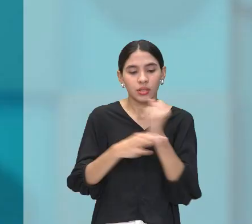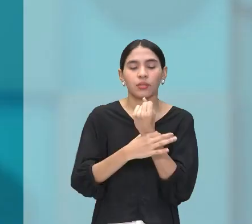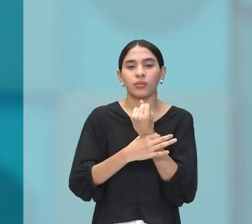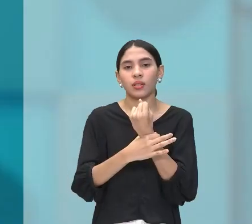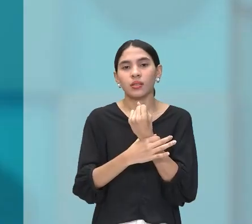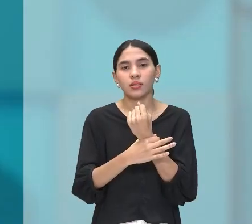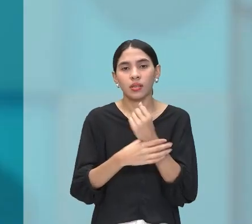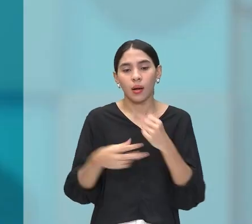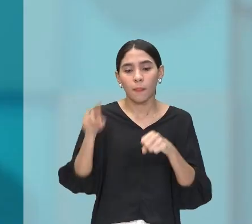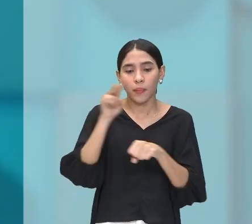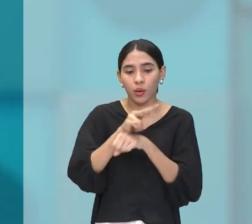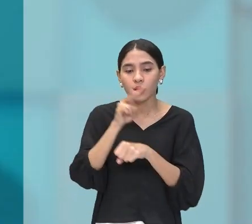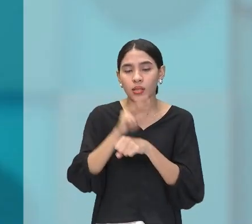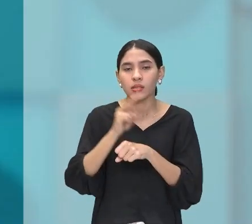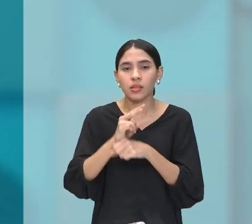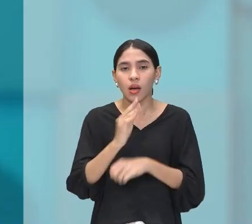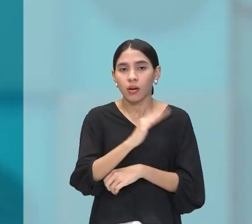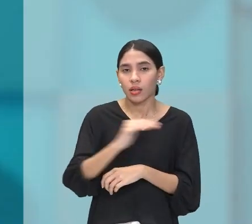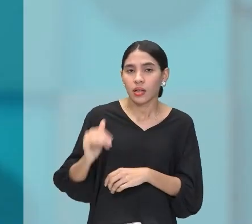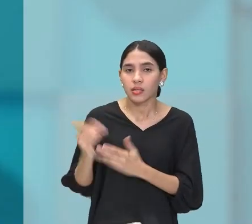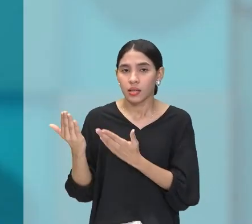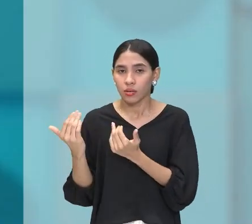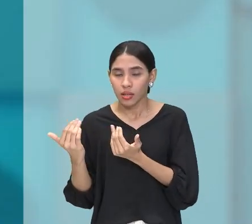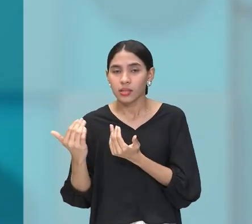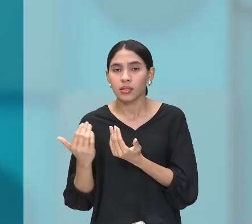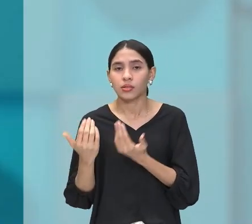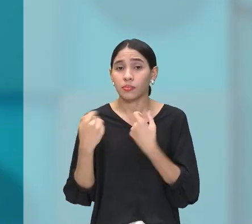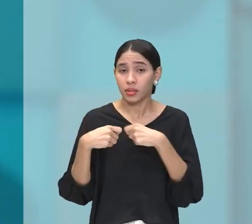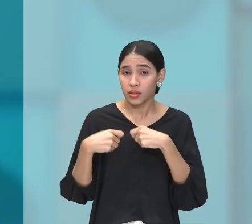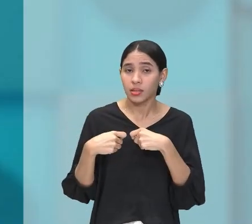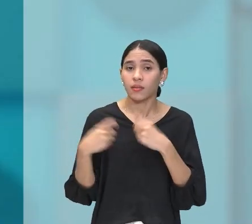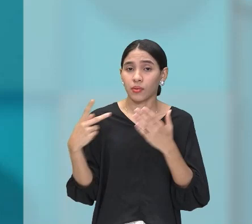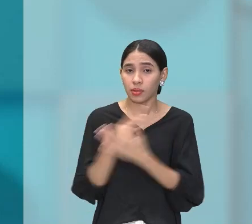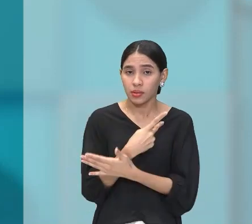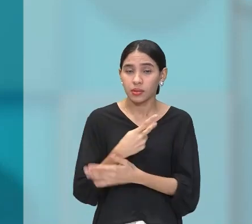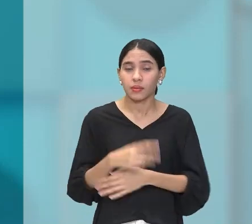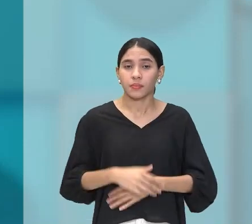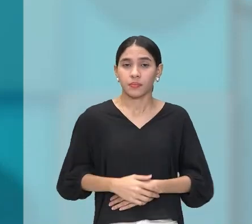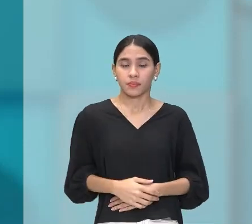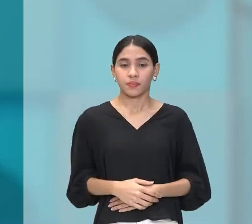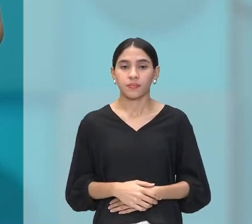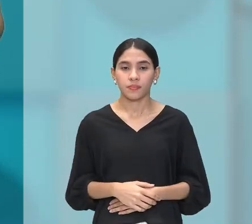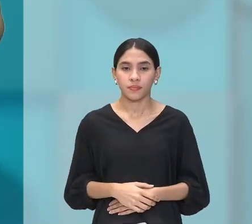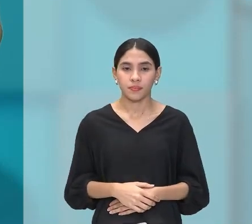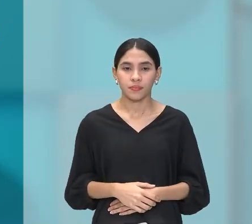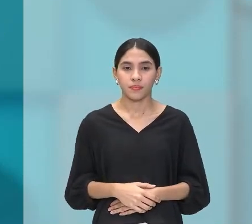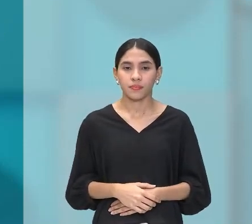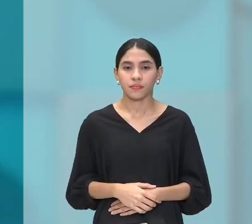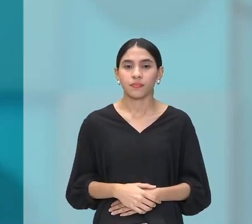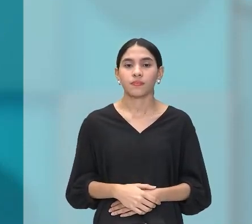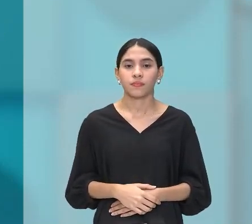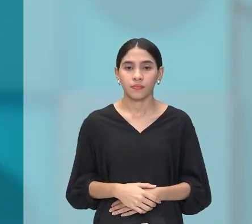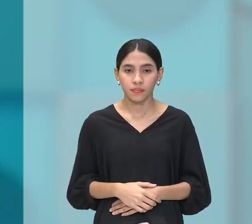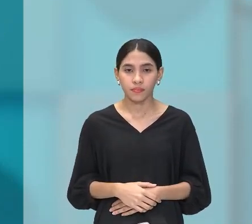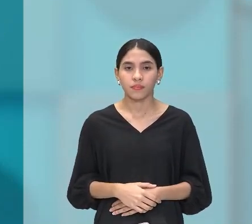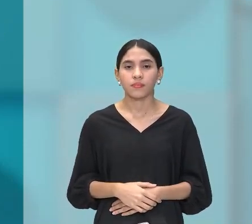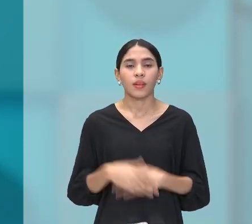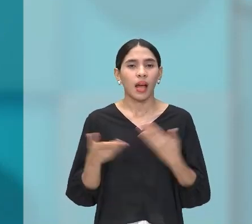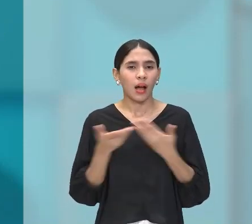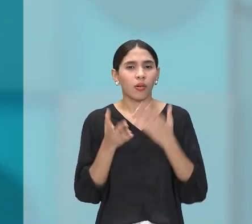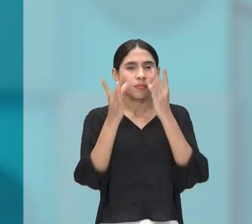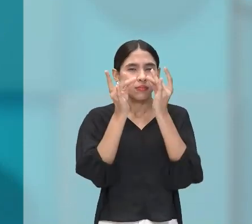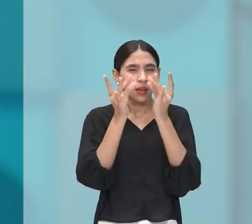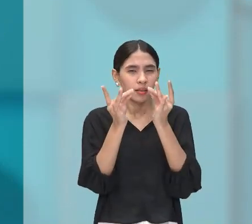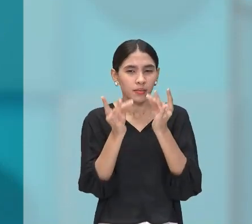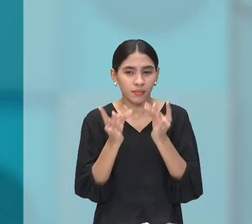proteção à criança e adolescente iria acontecer. Tudo bem até aí? Então, falando especificamente